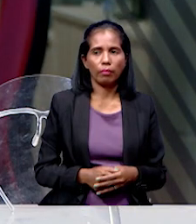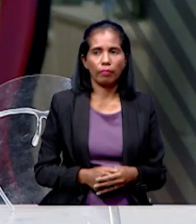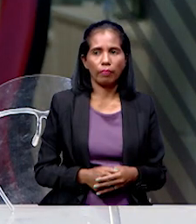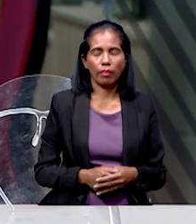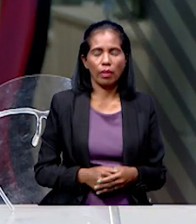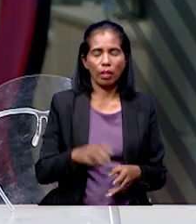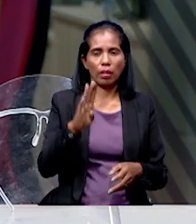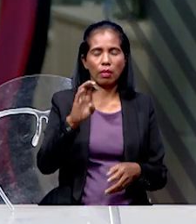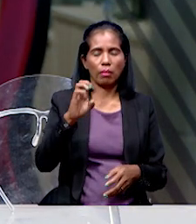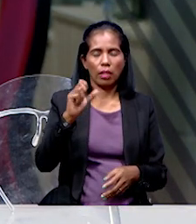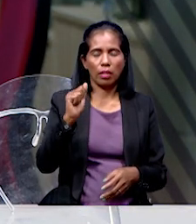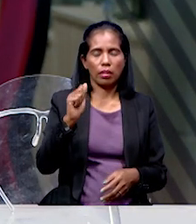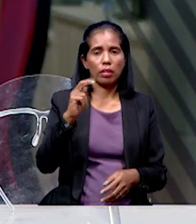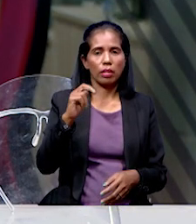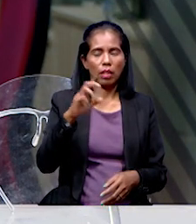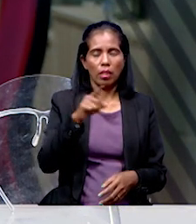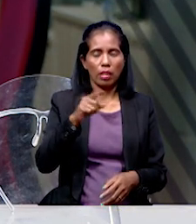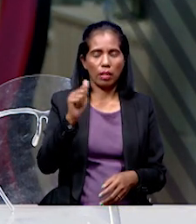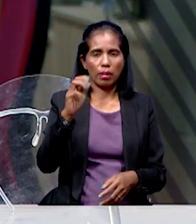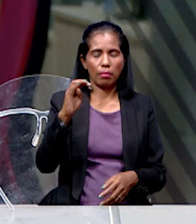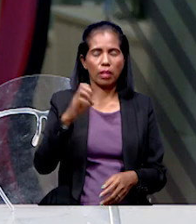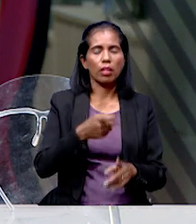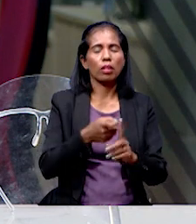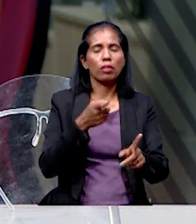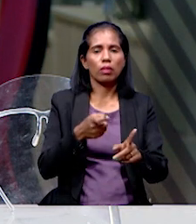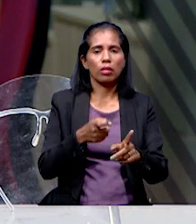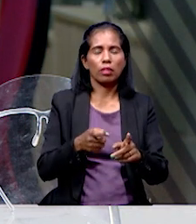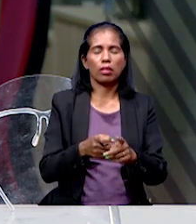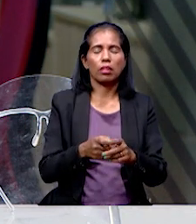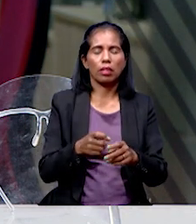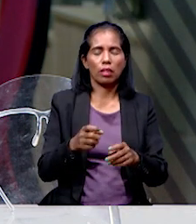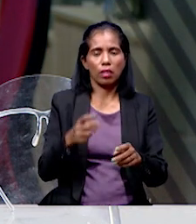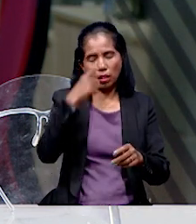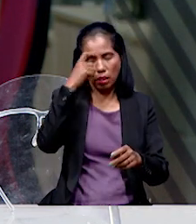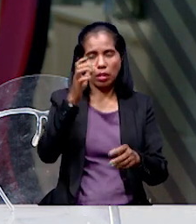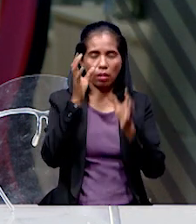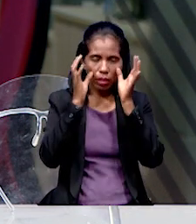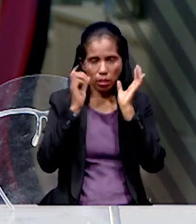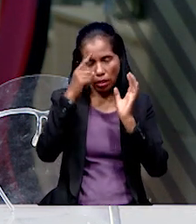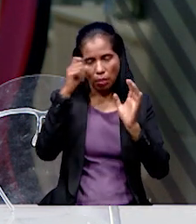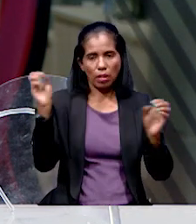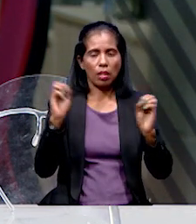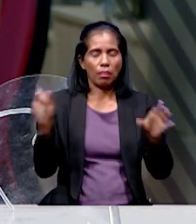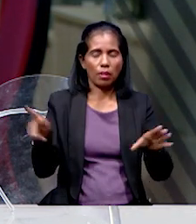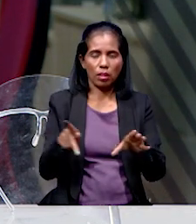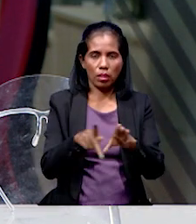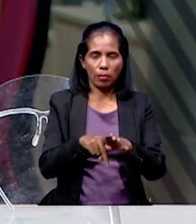Benjamin Corbafo, Russi Congregação Marista Shibokau Triste, Tambala participa e a eleição presidencial